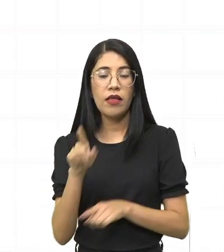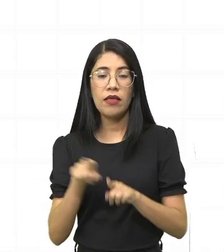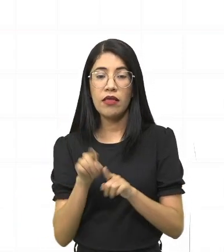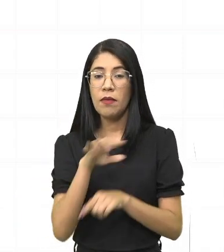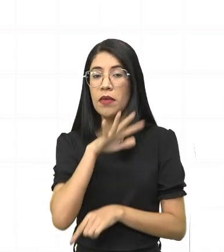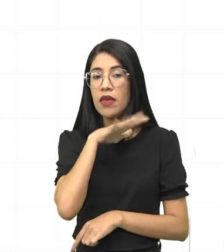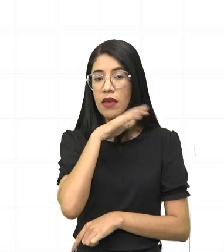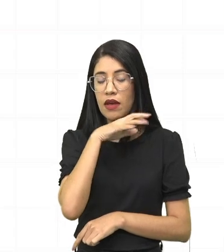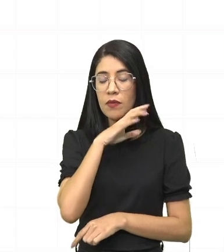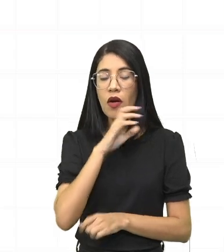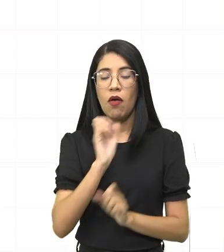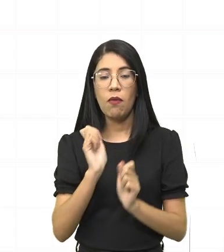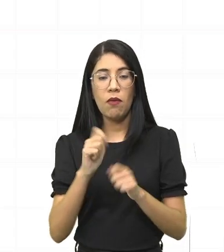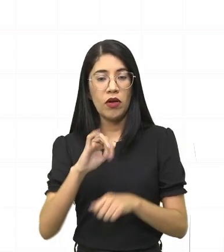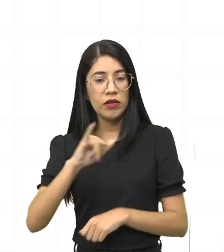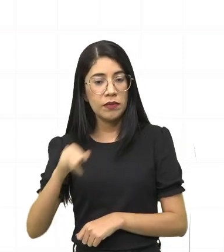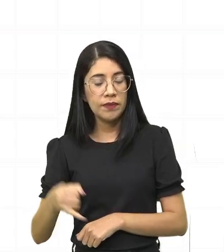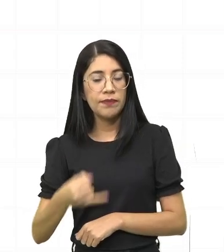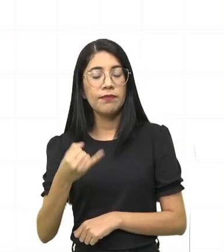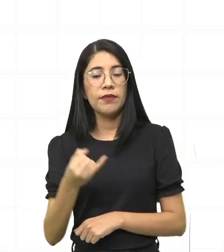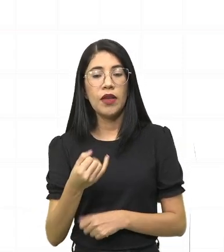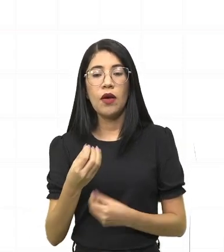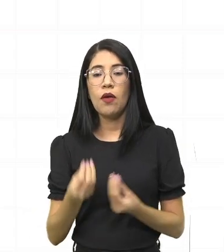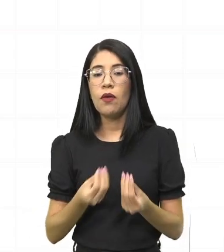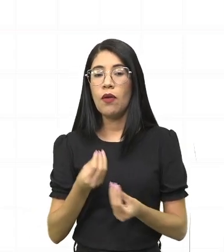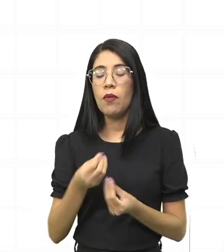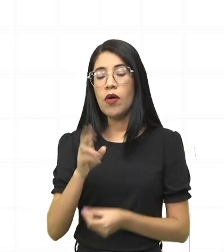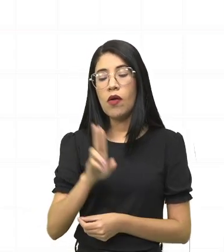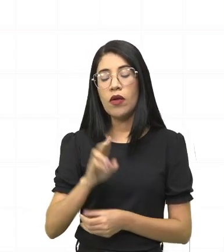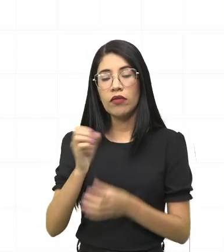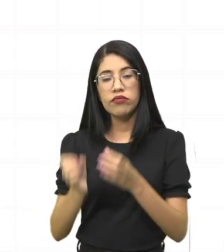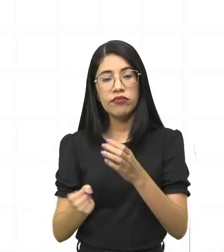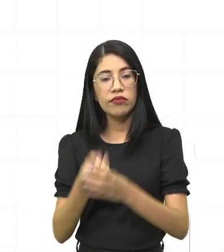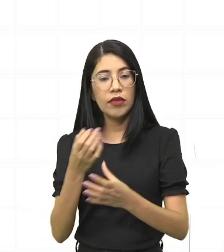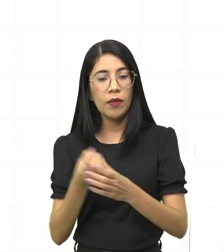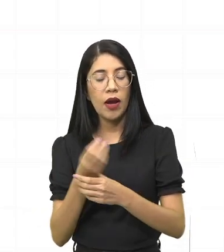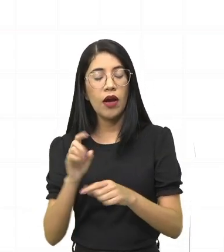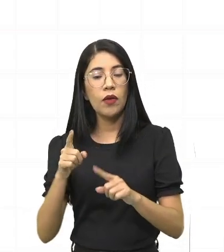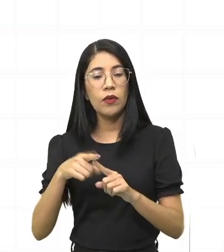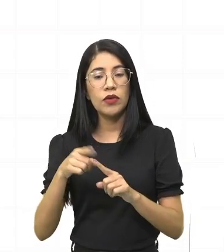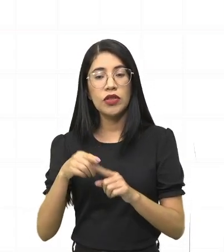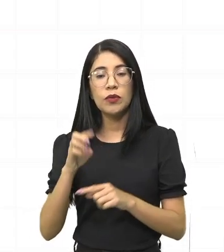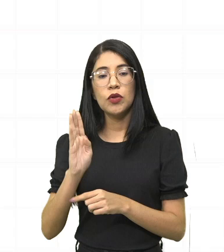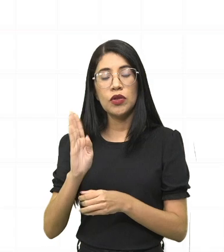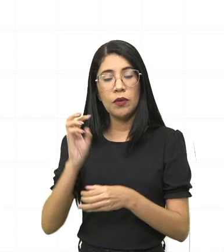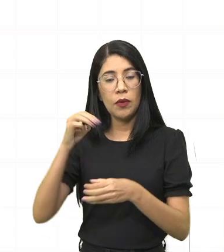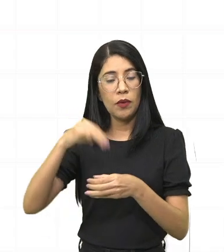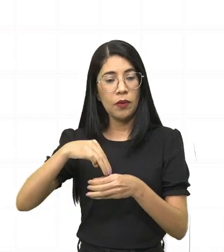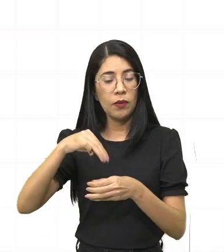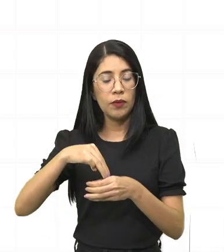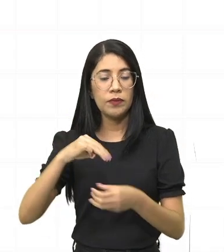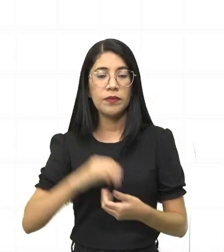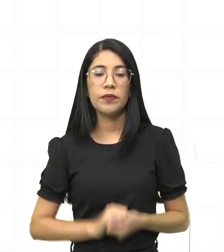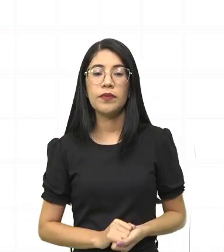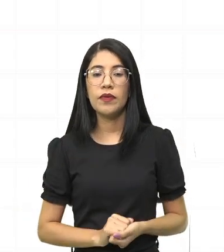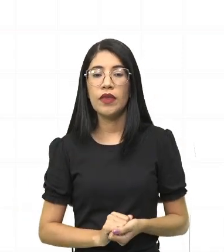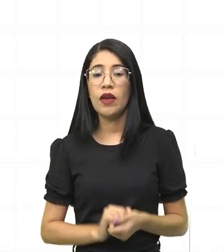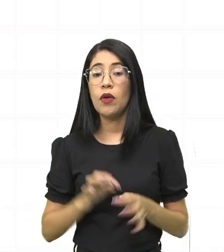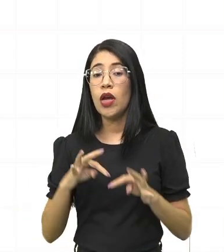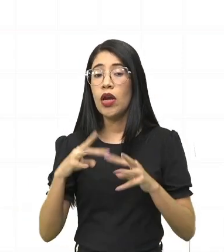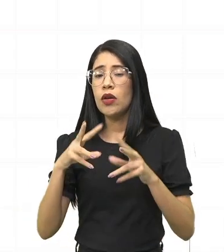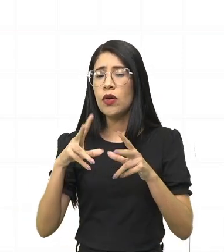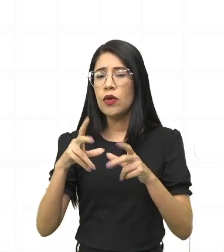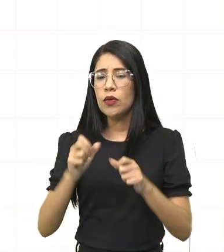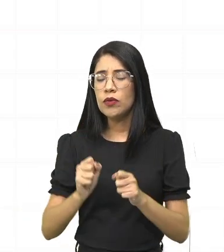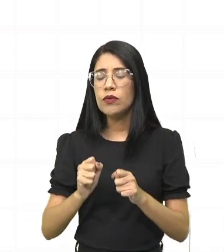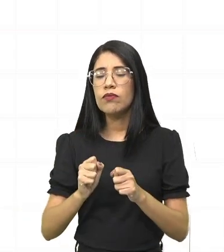animal, né, para a produção desses biocombustíveis, né? Então, o que são os biocombustíveis? São todos